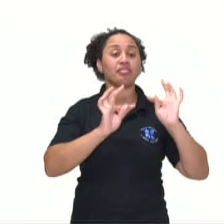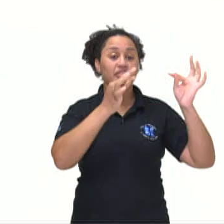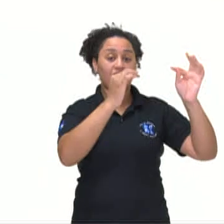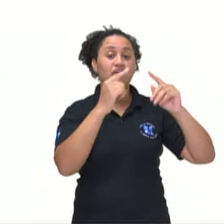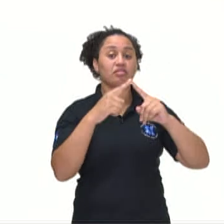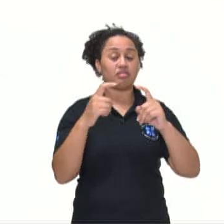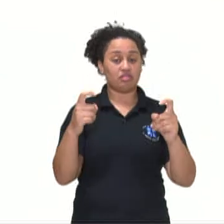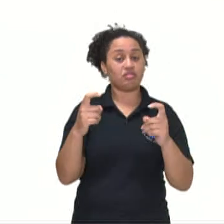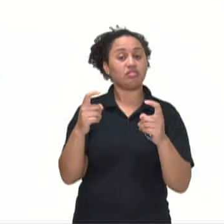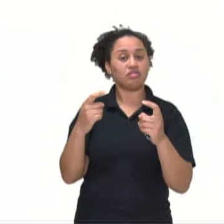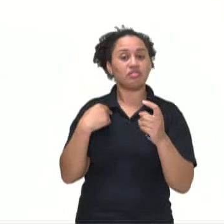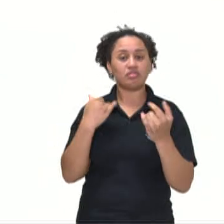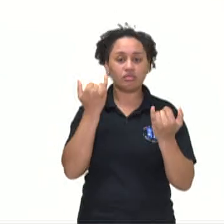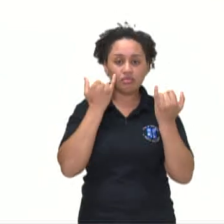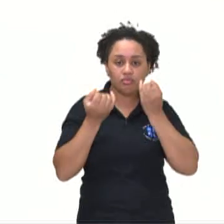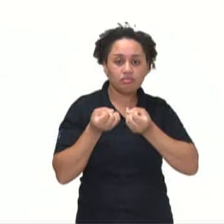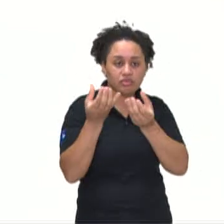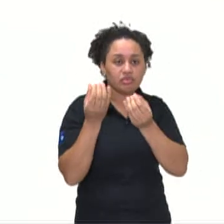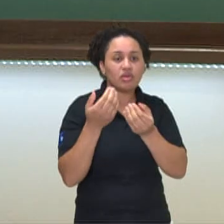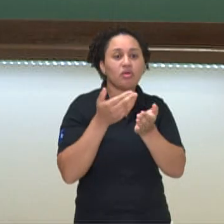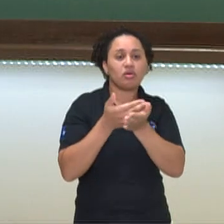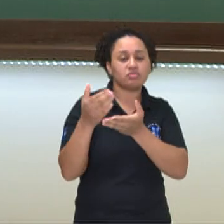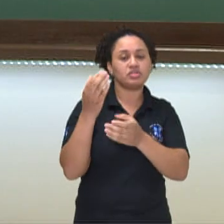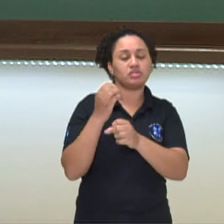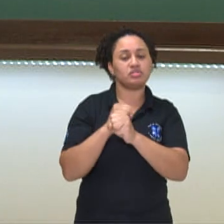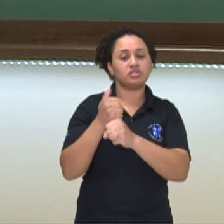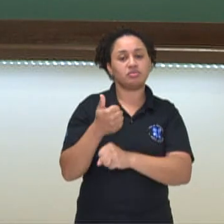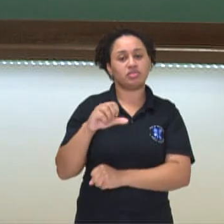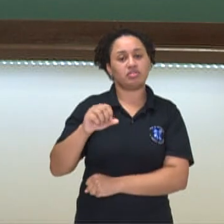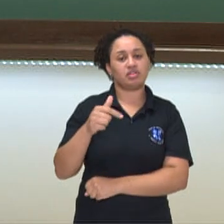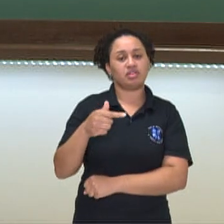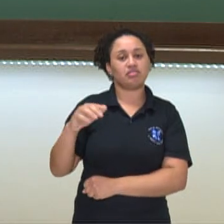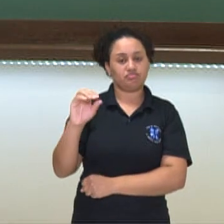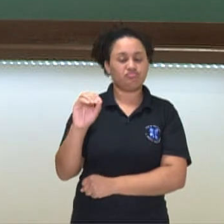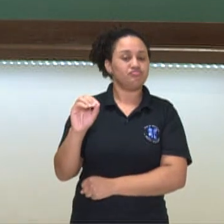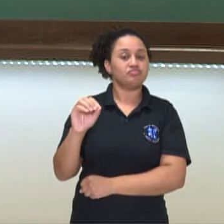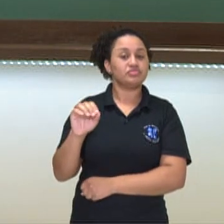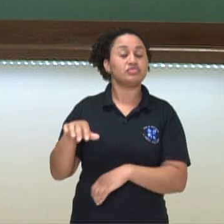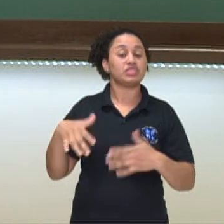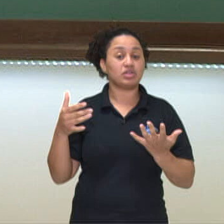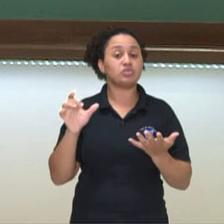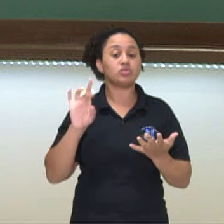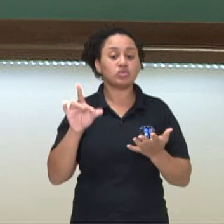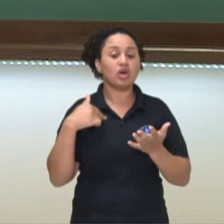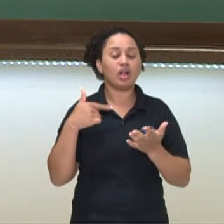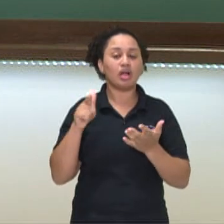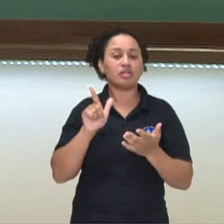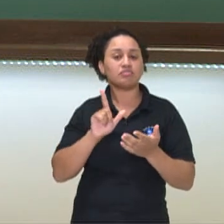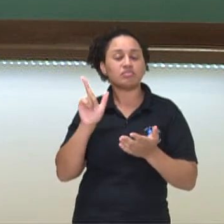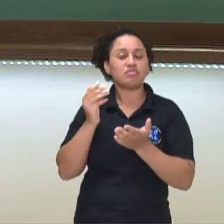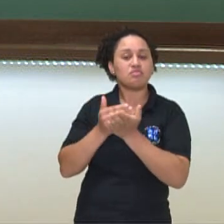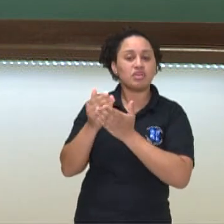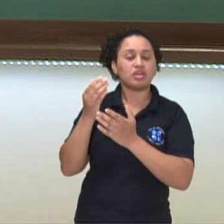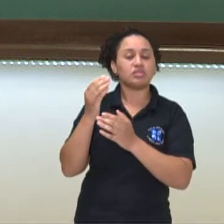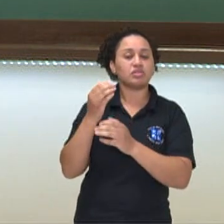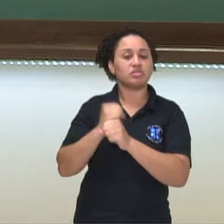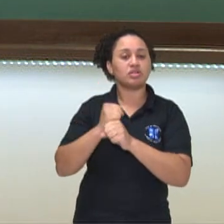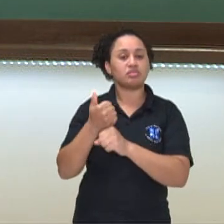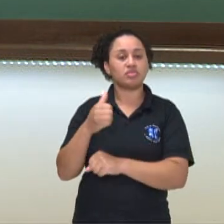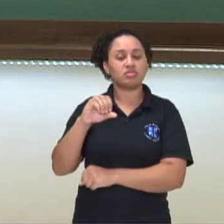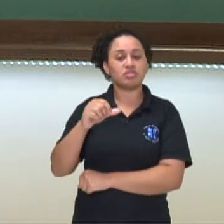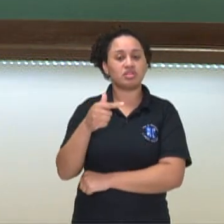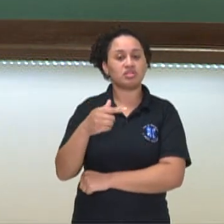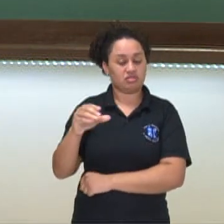técnico-científico-informacional iniciada na década de 70. Então foi apenas a partir da década de 70, quando a